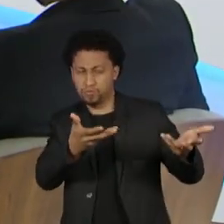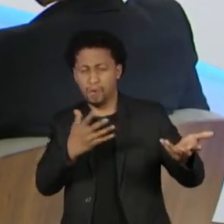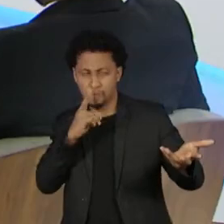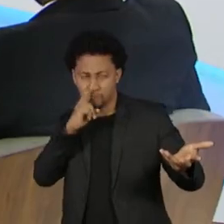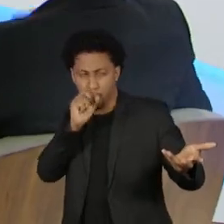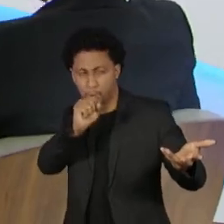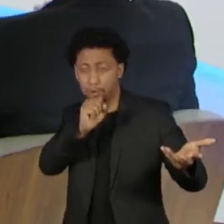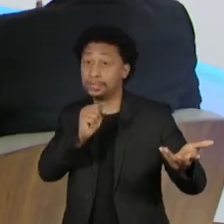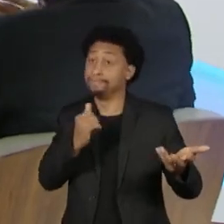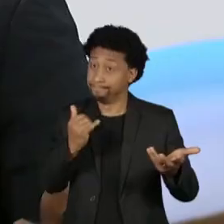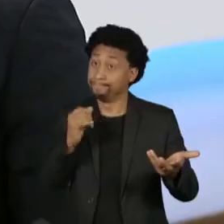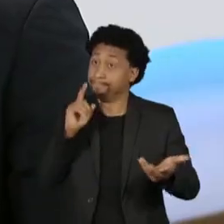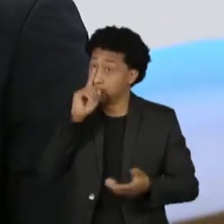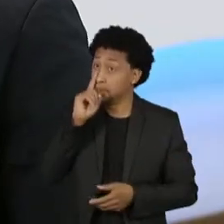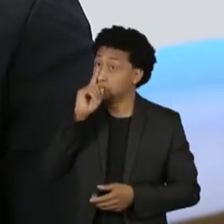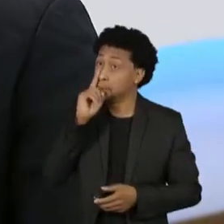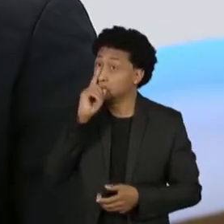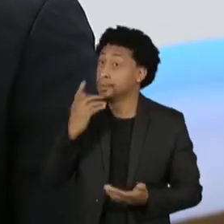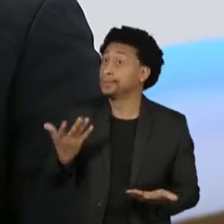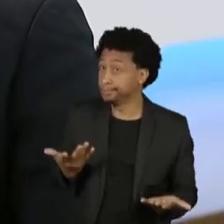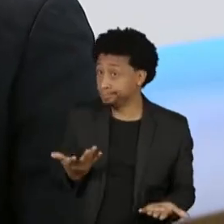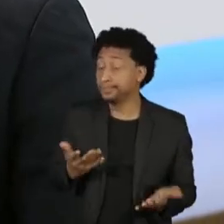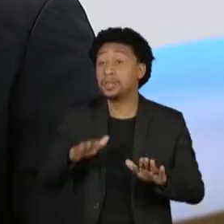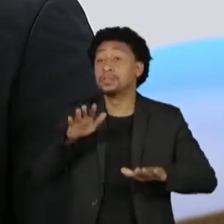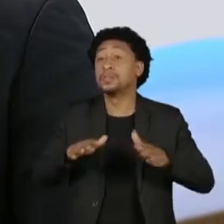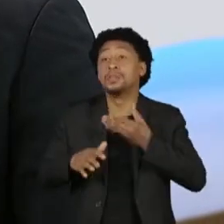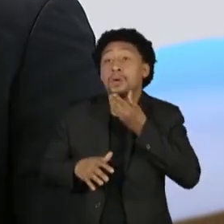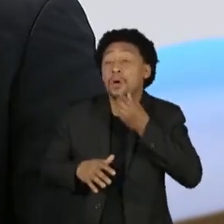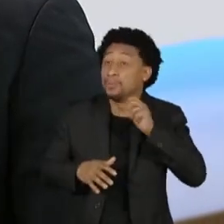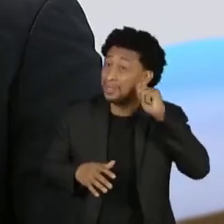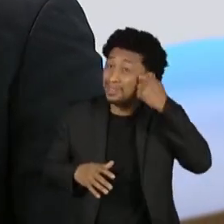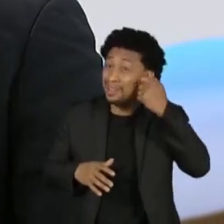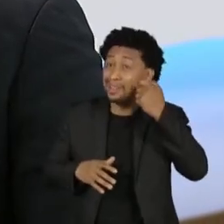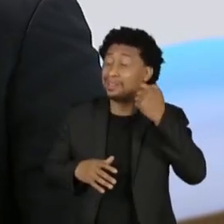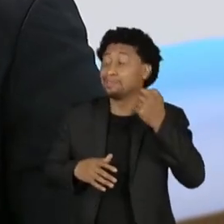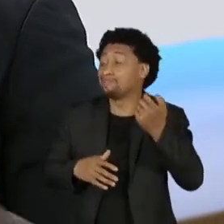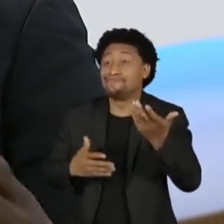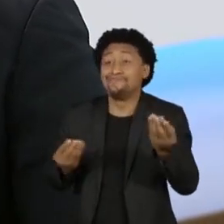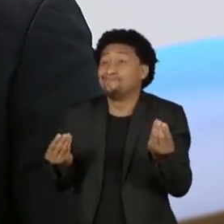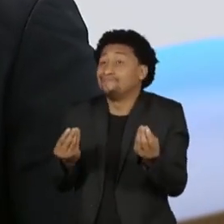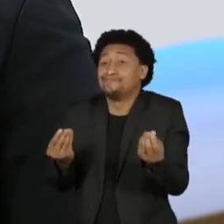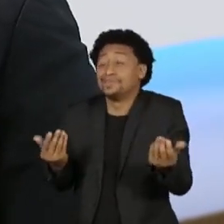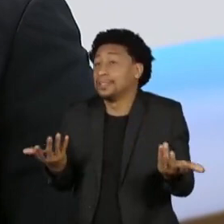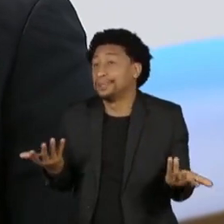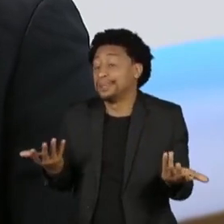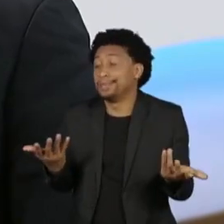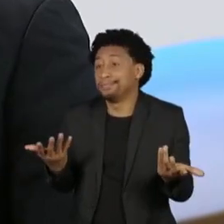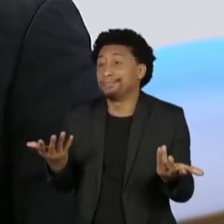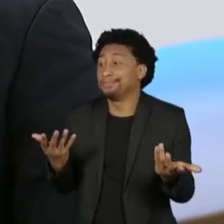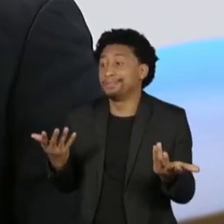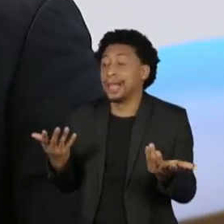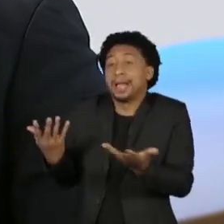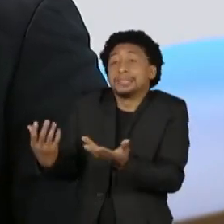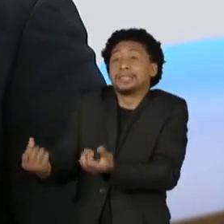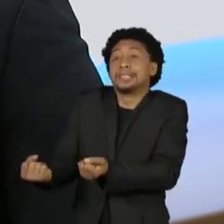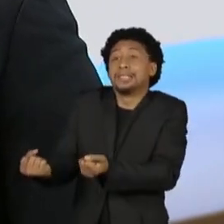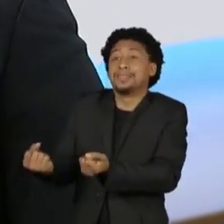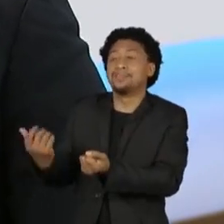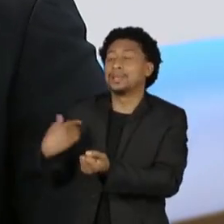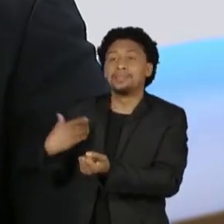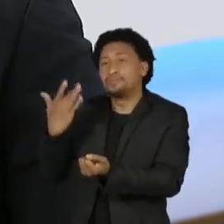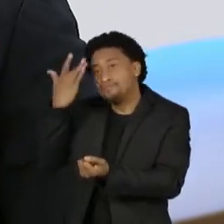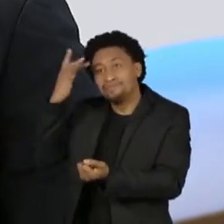muitos homens negros acabam caindo nesse lugar e tal da erotização né do corpo